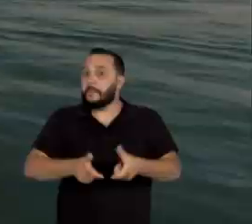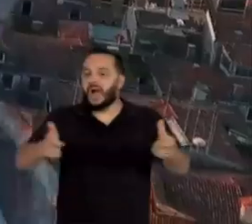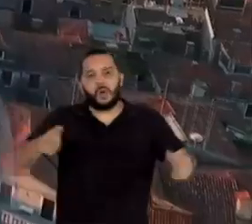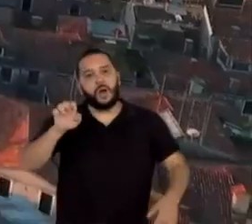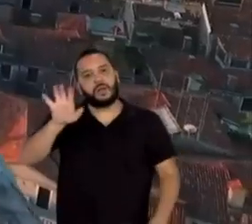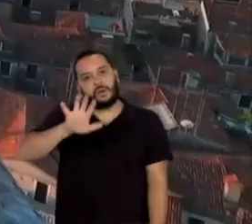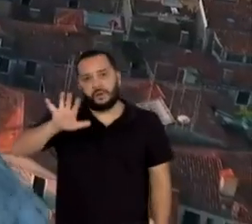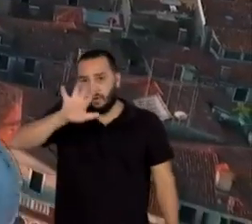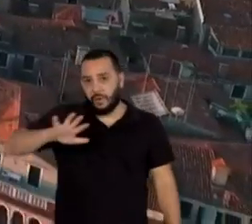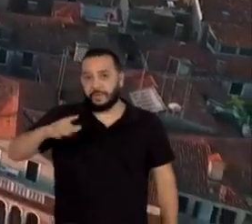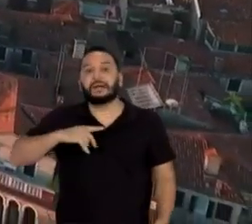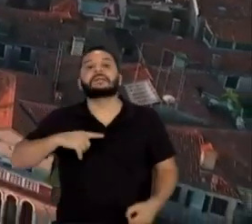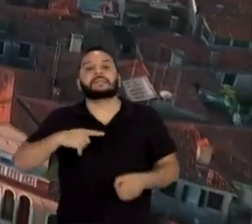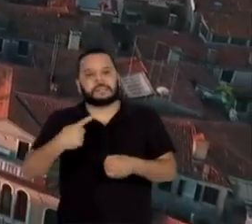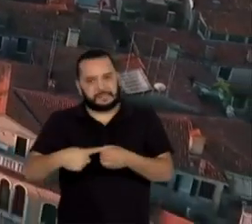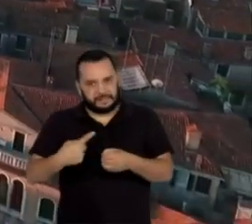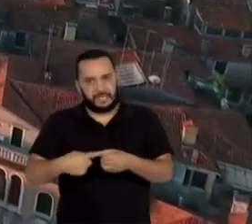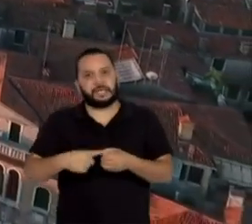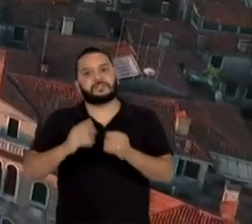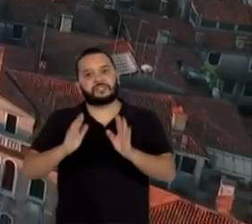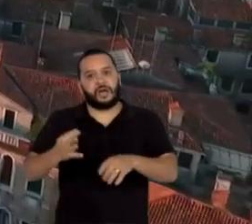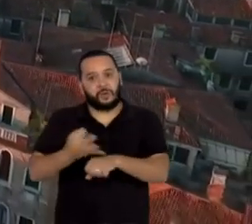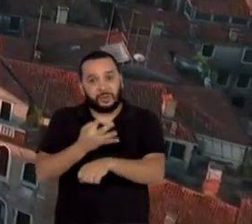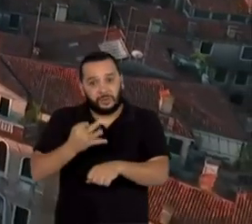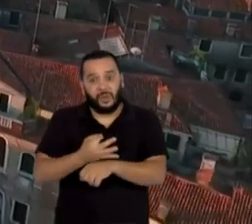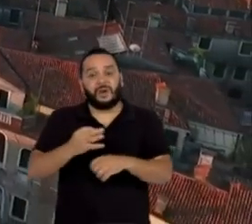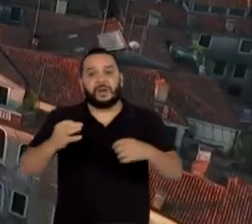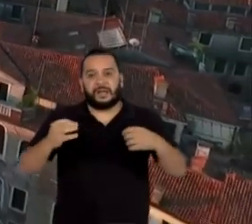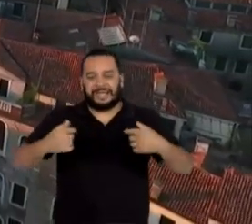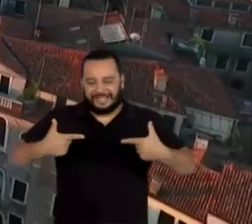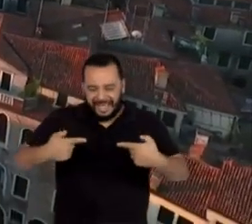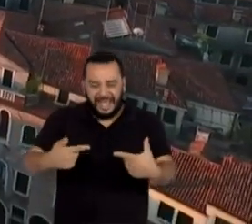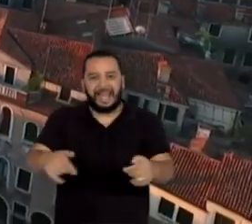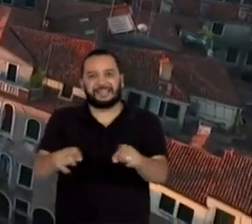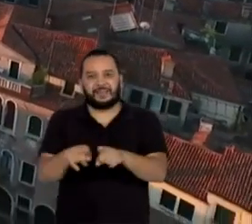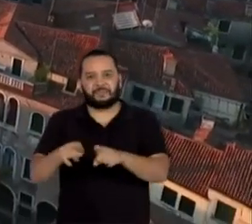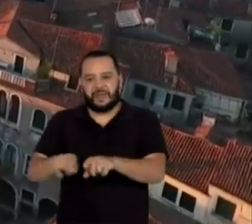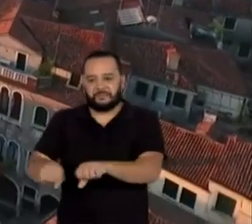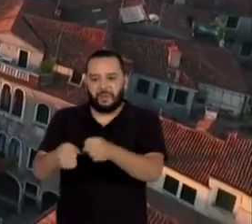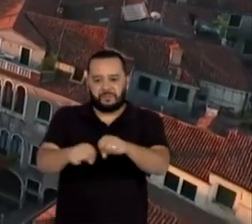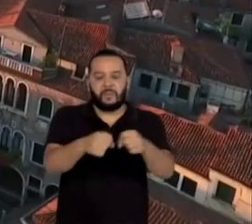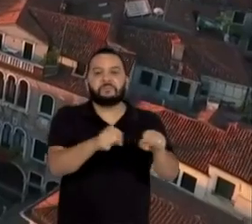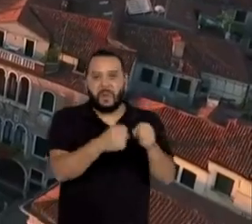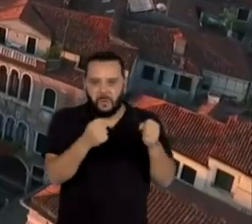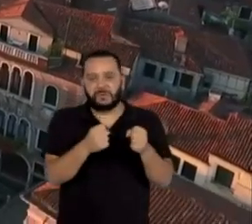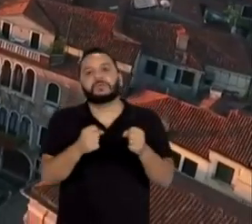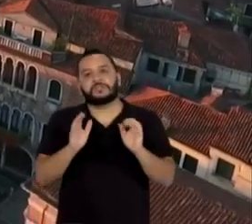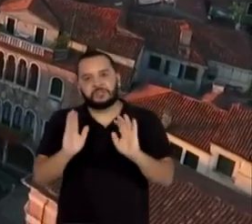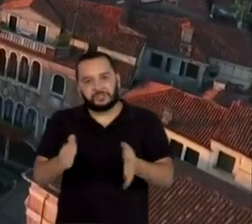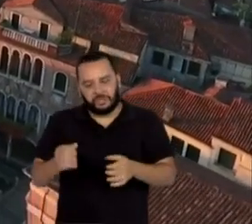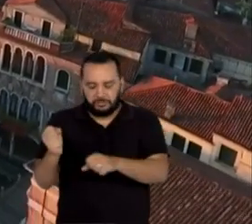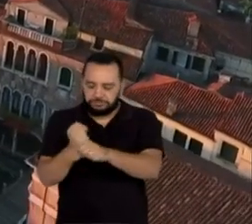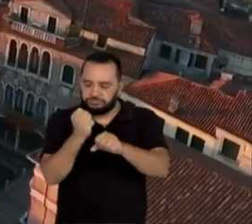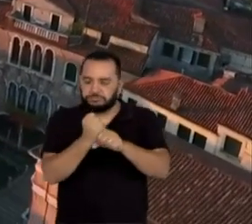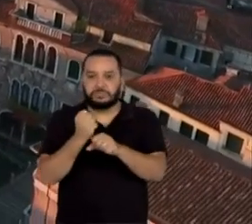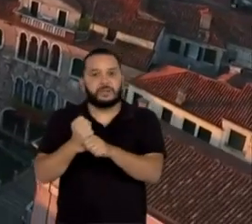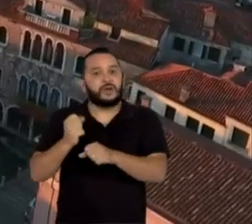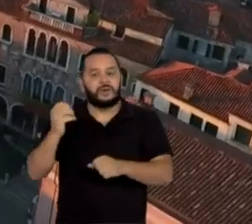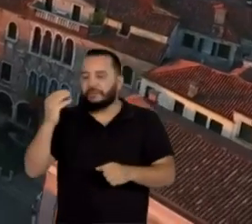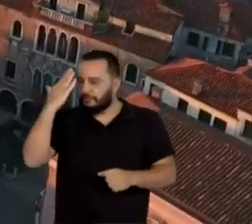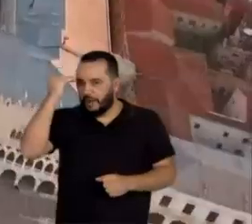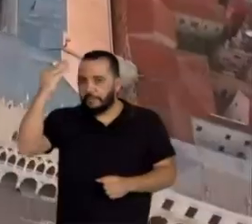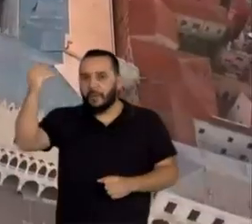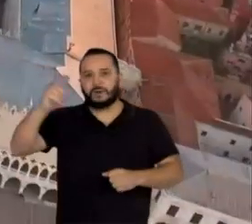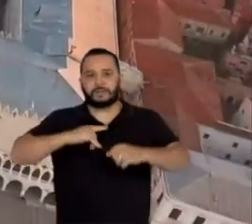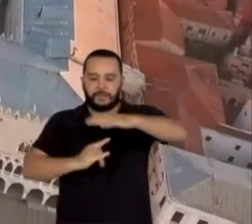A cidade sobreviveu às guerras e ao vandalismo. E até hoje é famosa por sua arquitetura, por suas